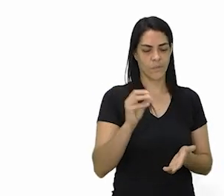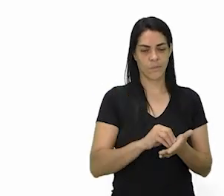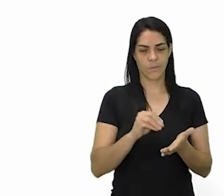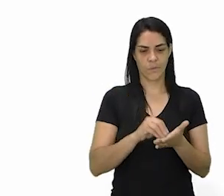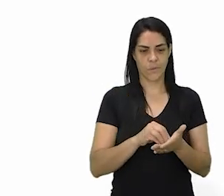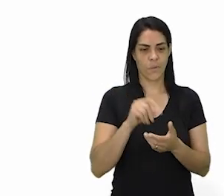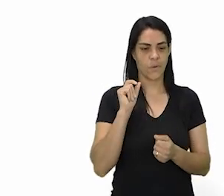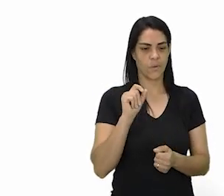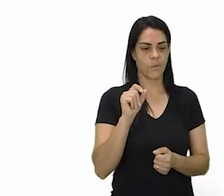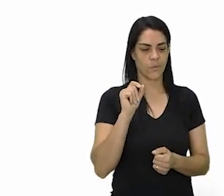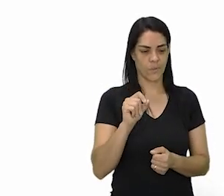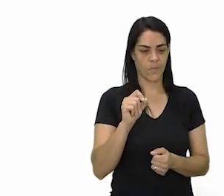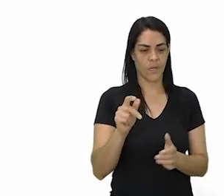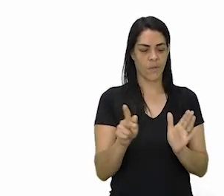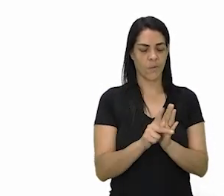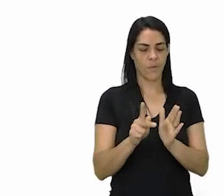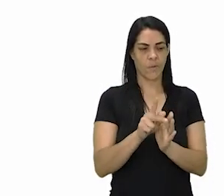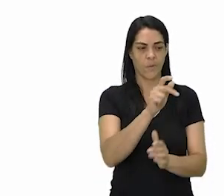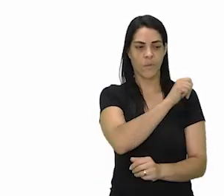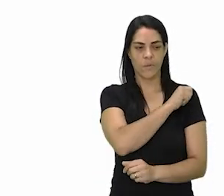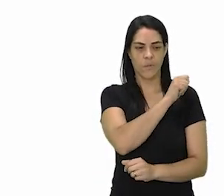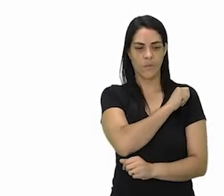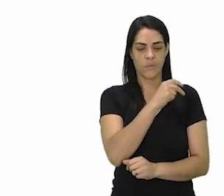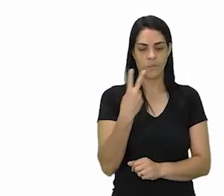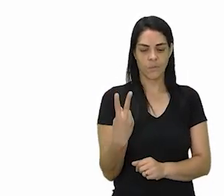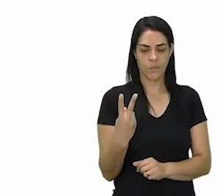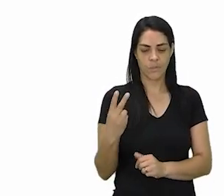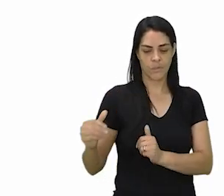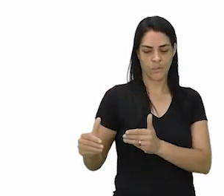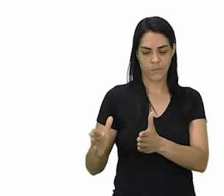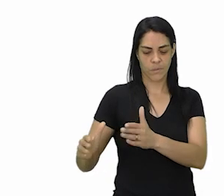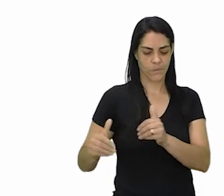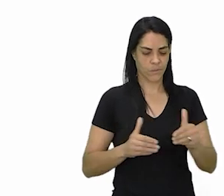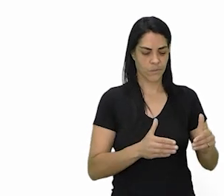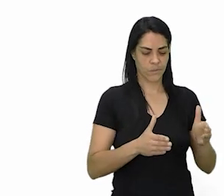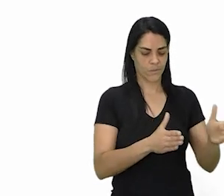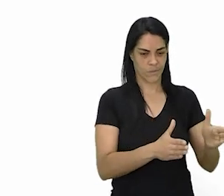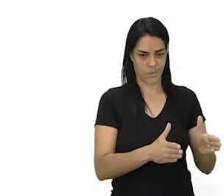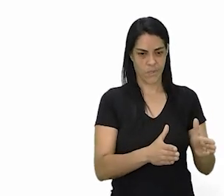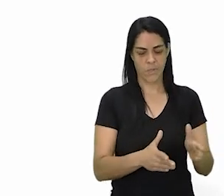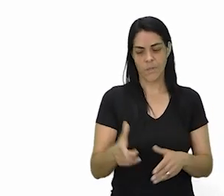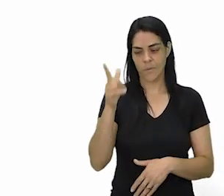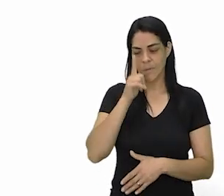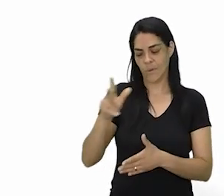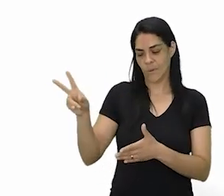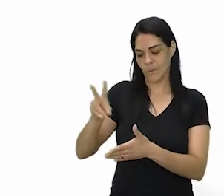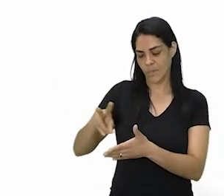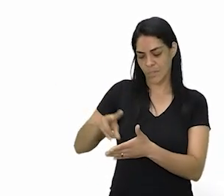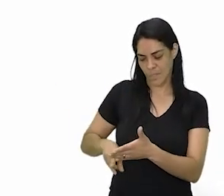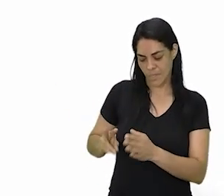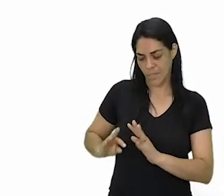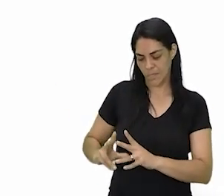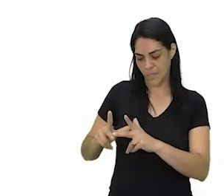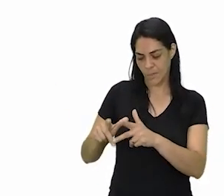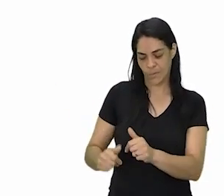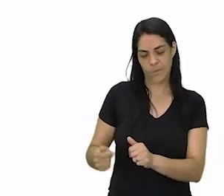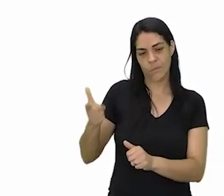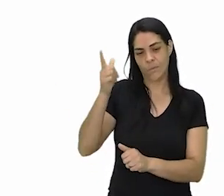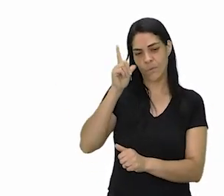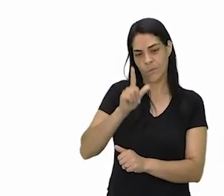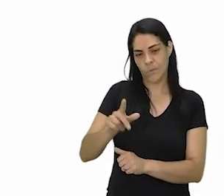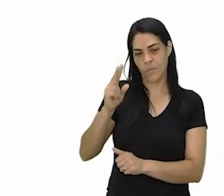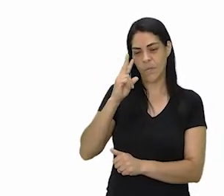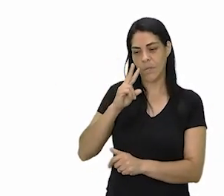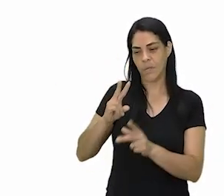fundo os estudantes nesses 2 lugares, onde ele possa ler aquilo que ele está